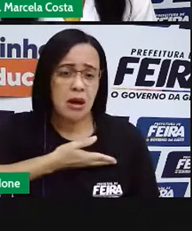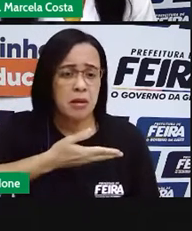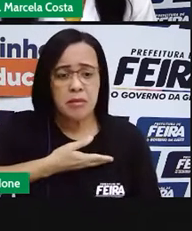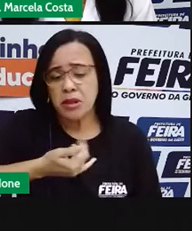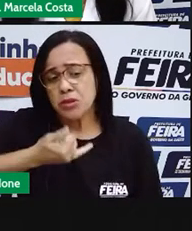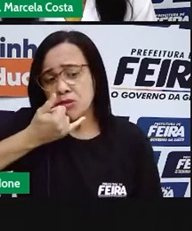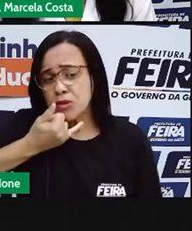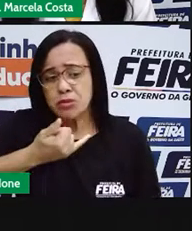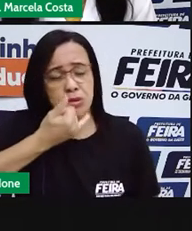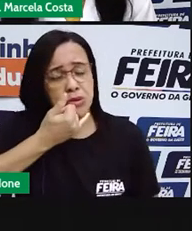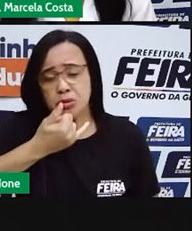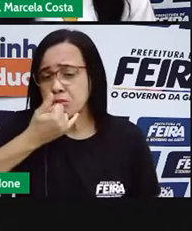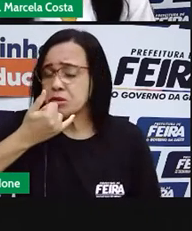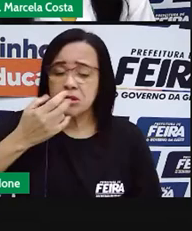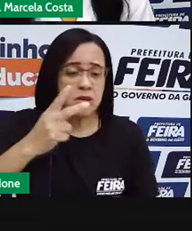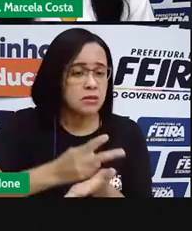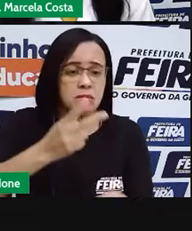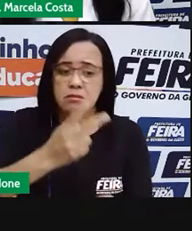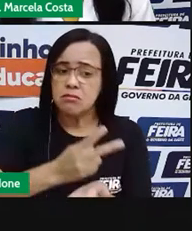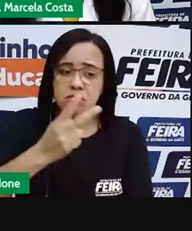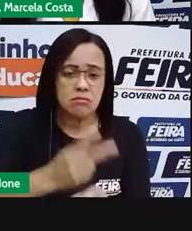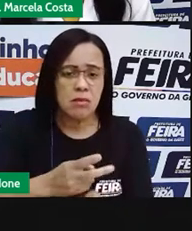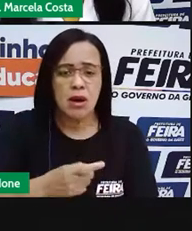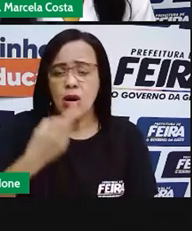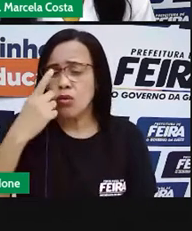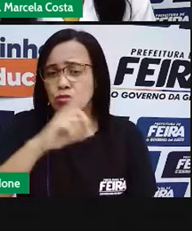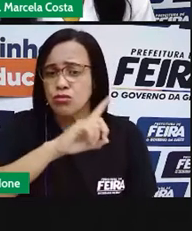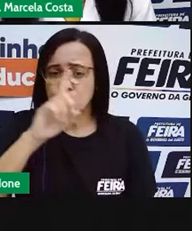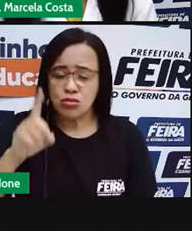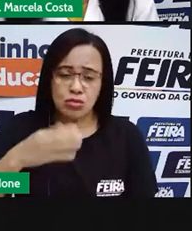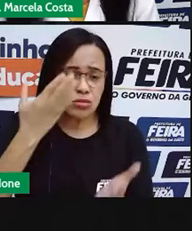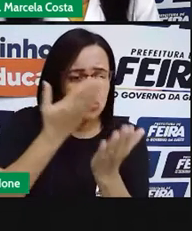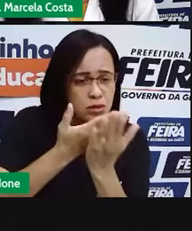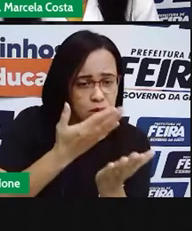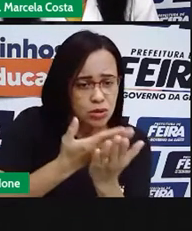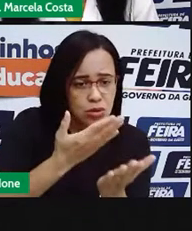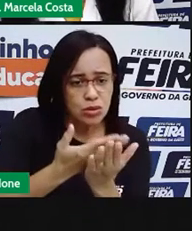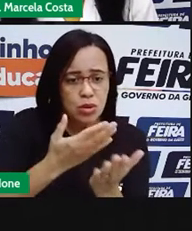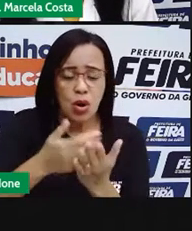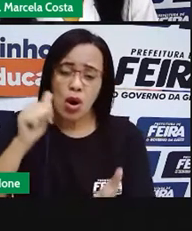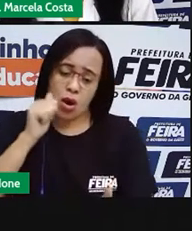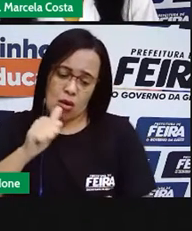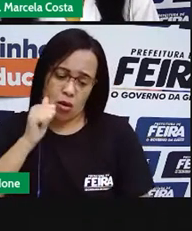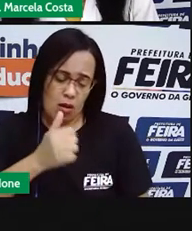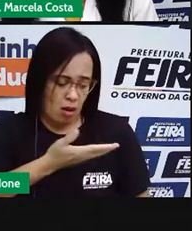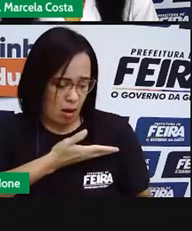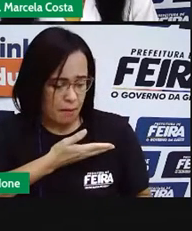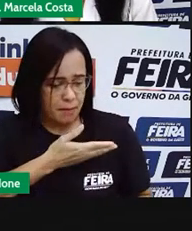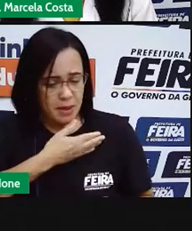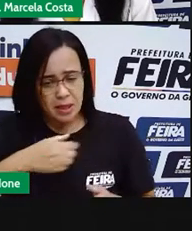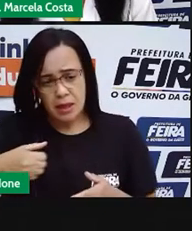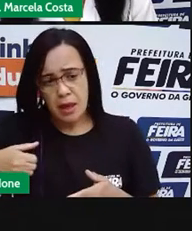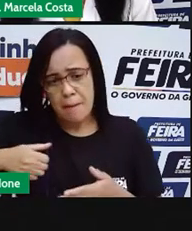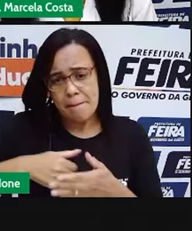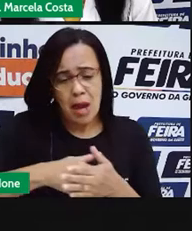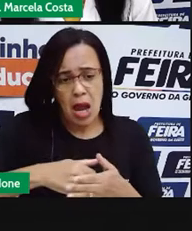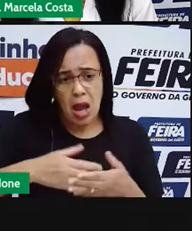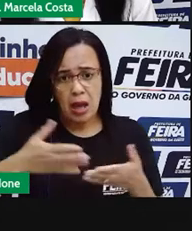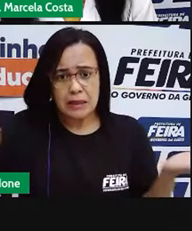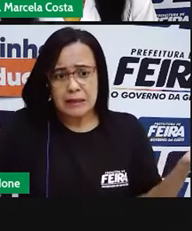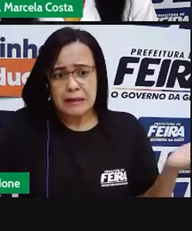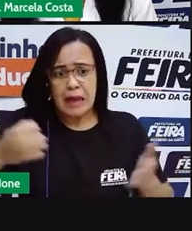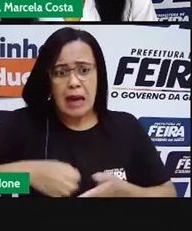por diante um dia na escola Júlio é uma amiguinha muito comportada esbarrou nele e os seus